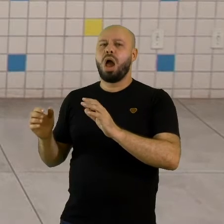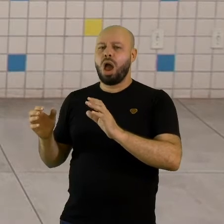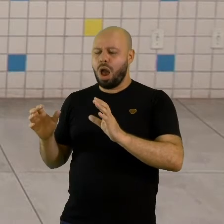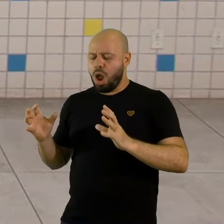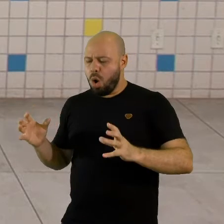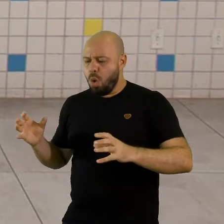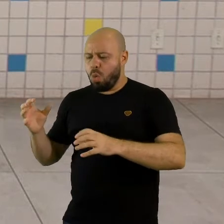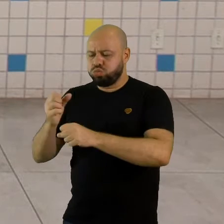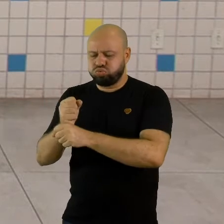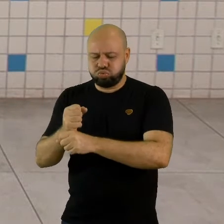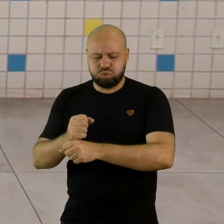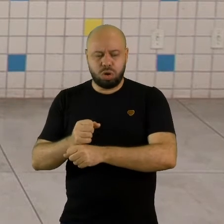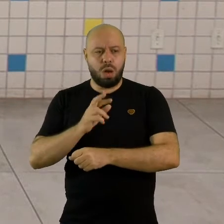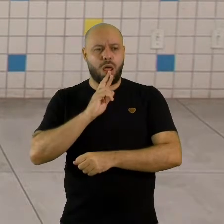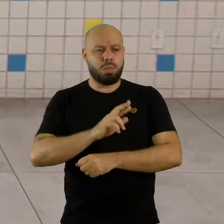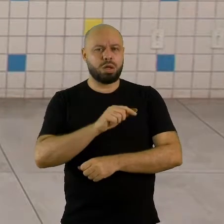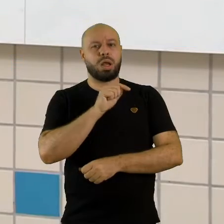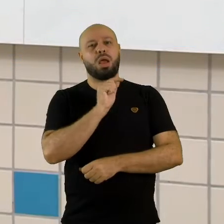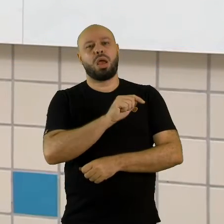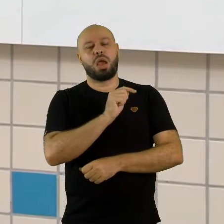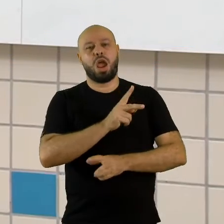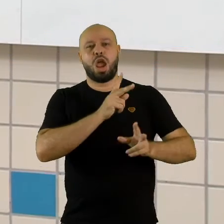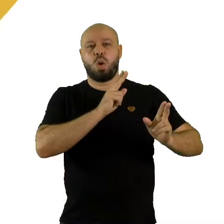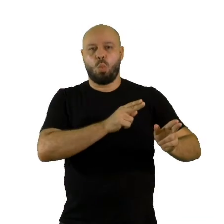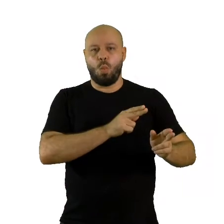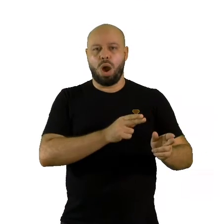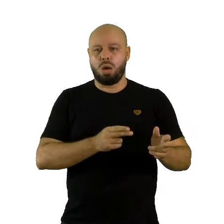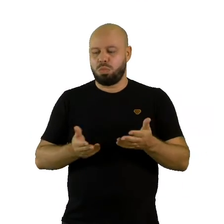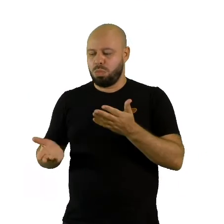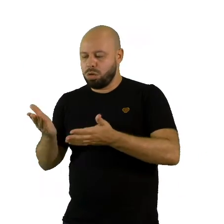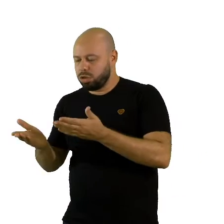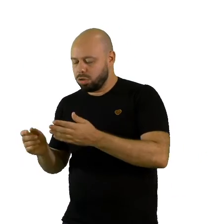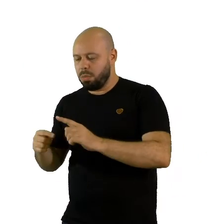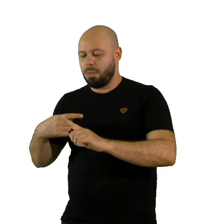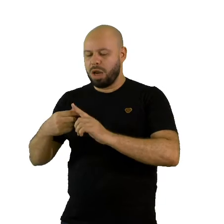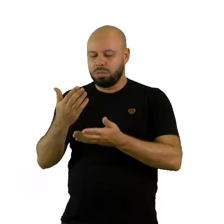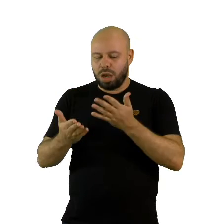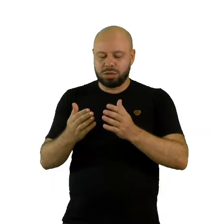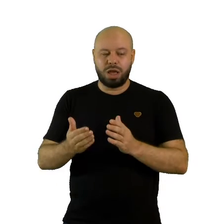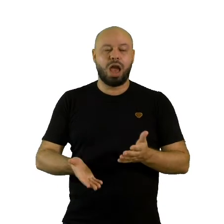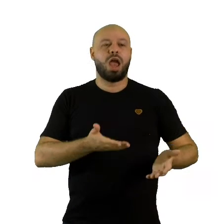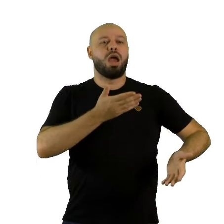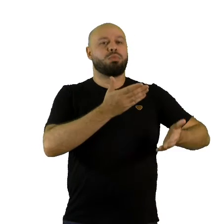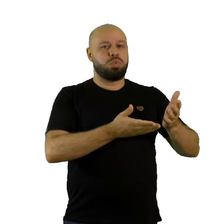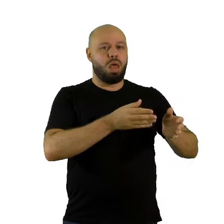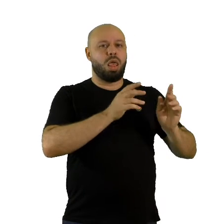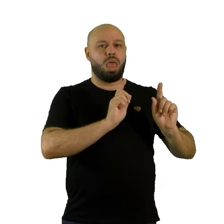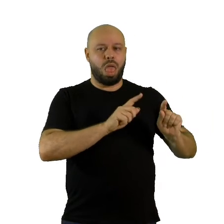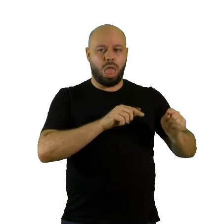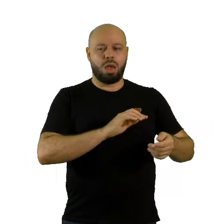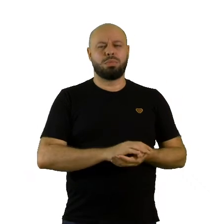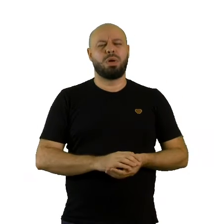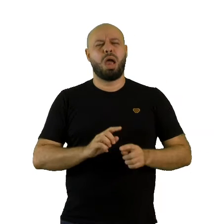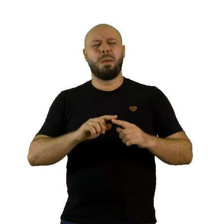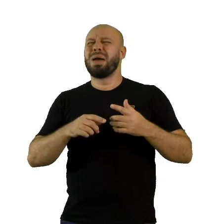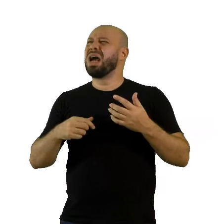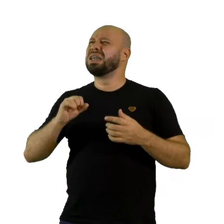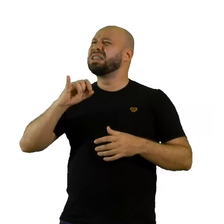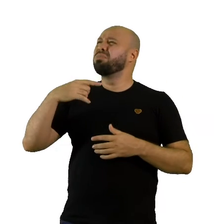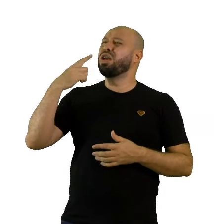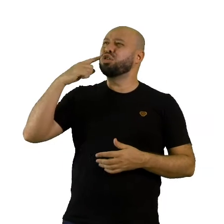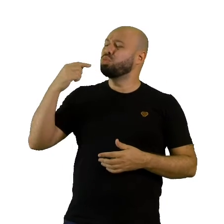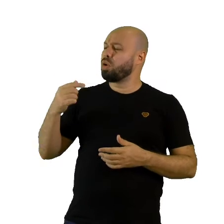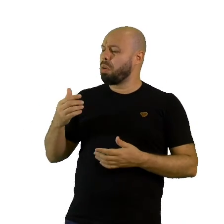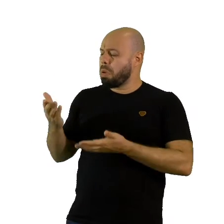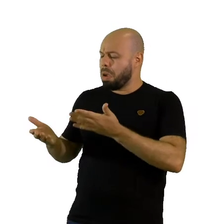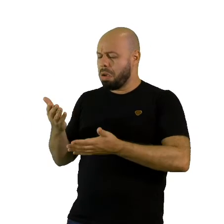não acontecer, aí a gente entra no que a gente vai chamar de balanceamento químico, tá? É quando eu sei que uma